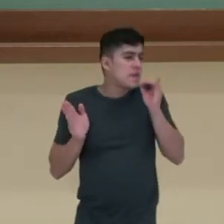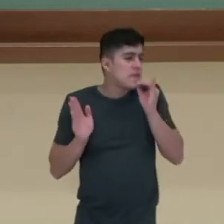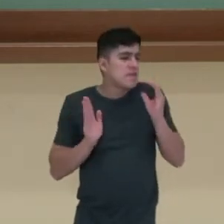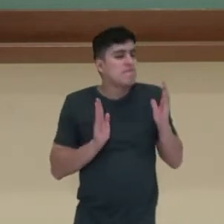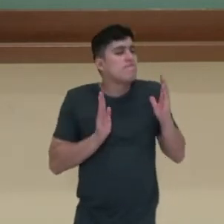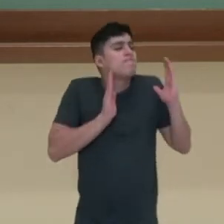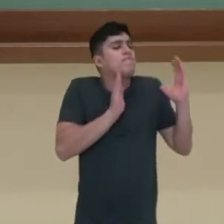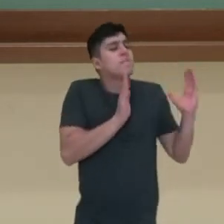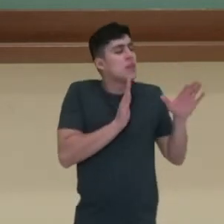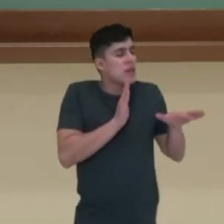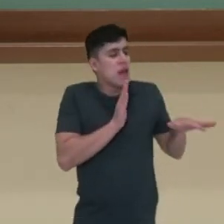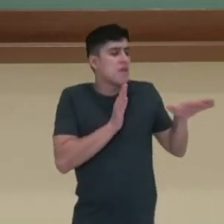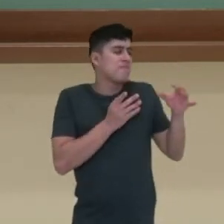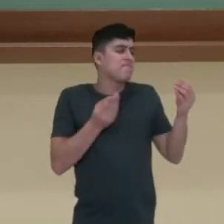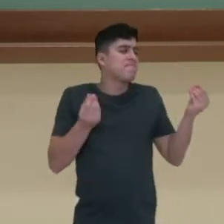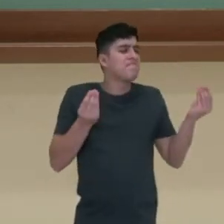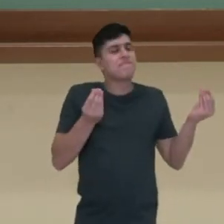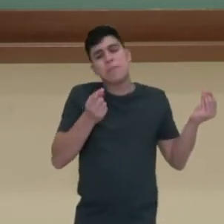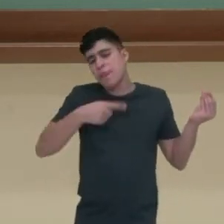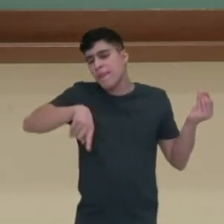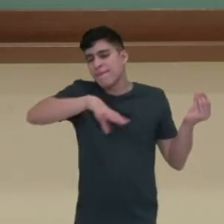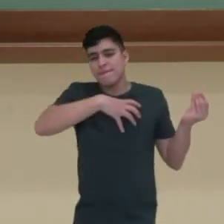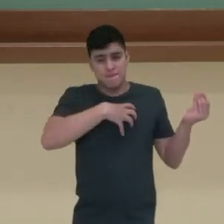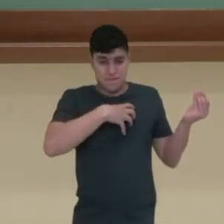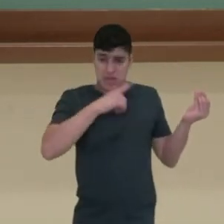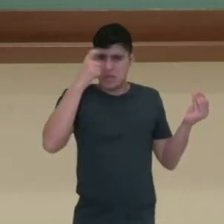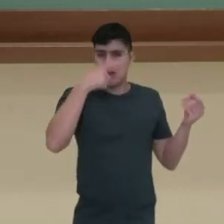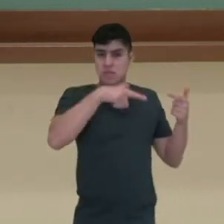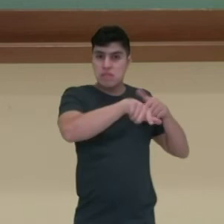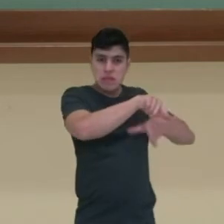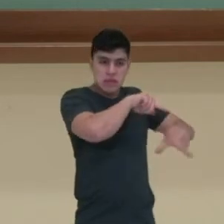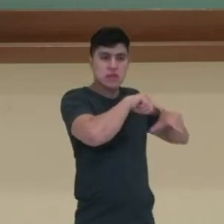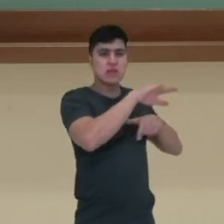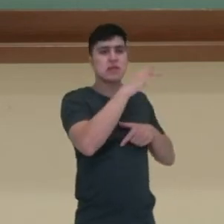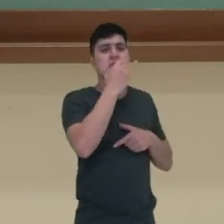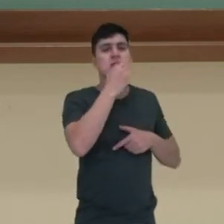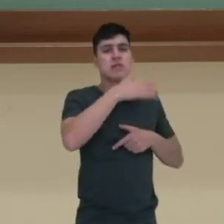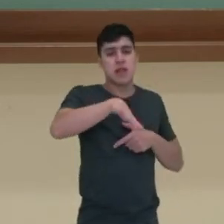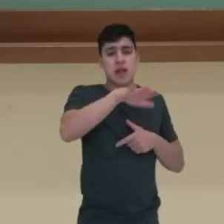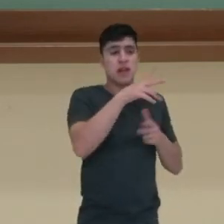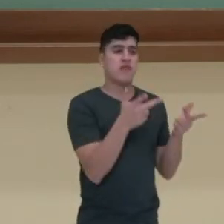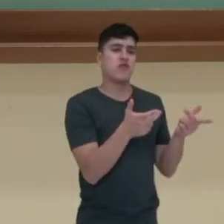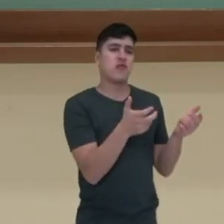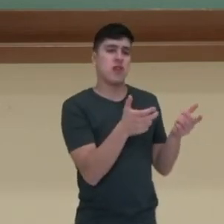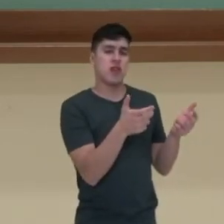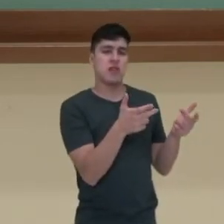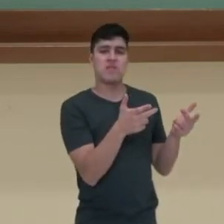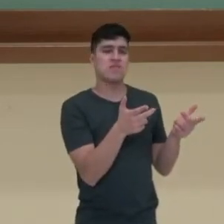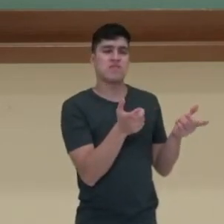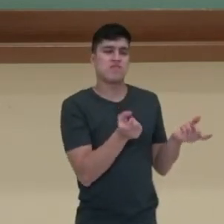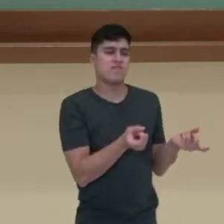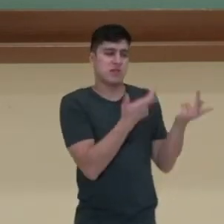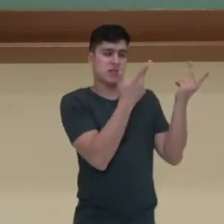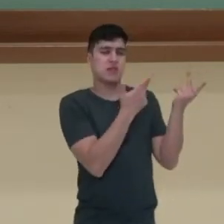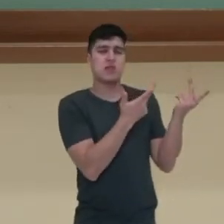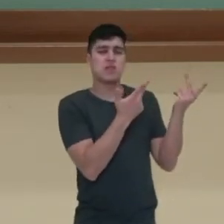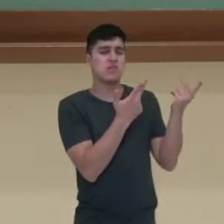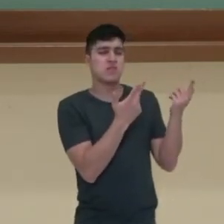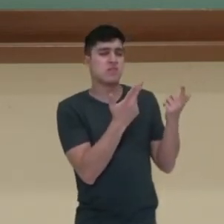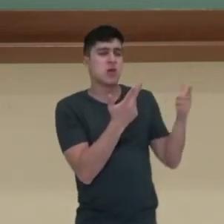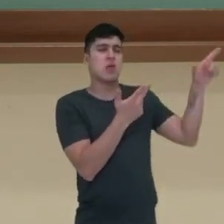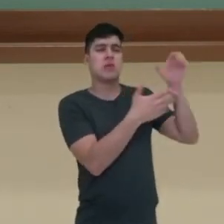alguns setores que eles atuavam, como, por exemplo, o setor dos videogames, vendendo para outras